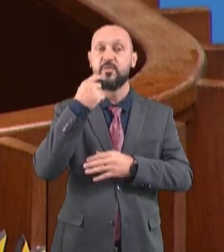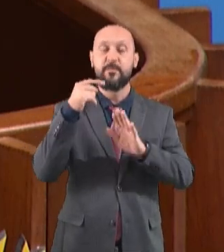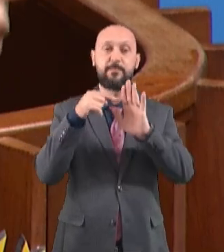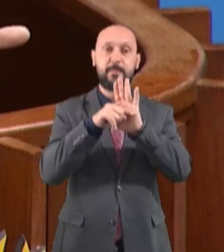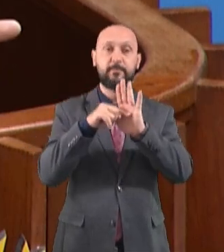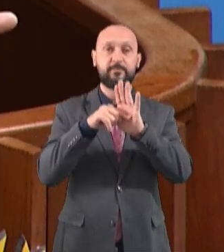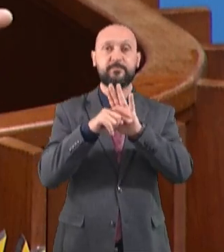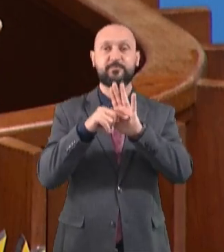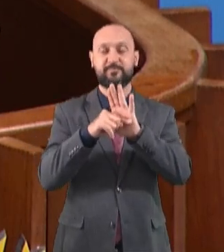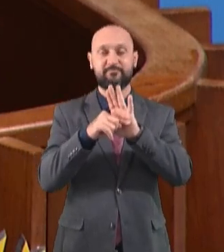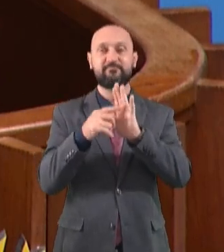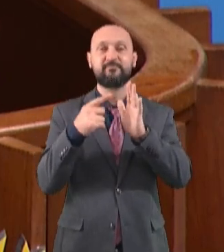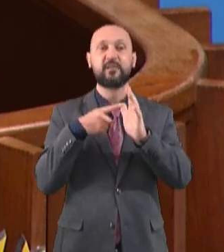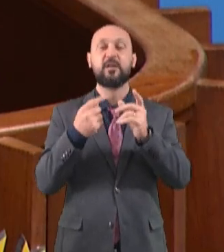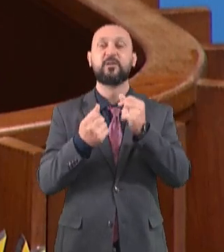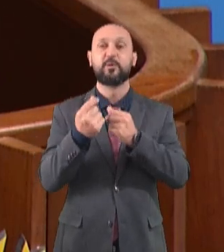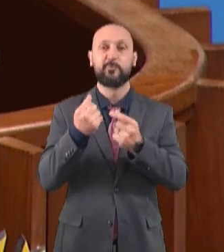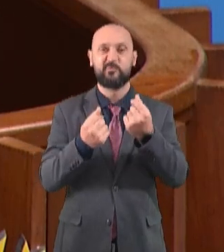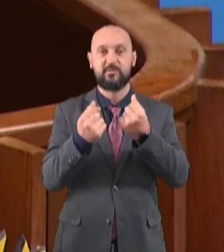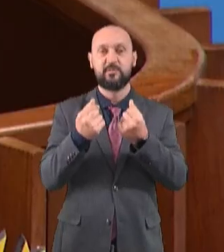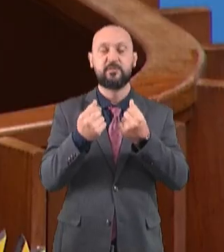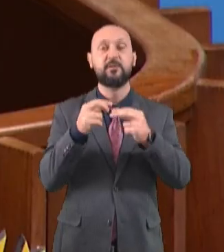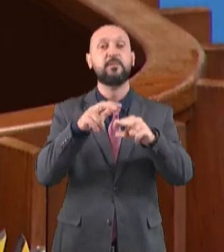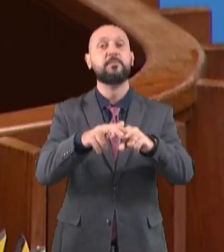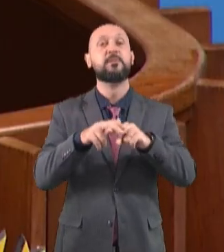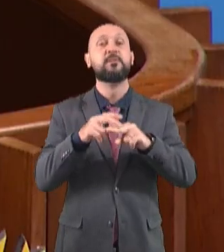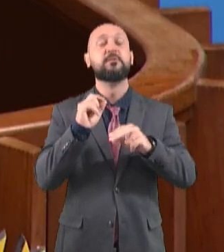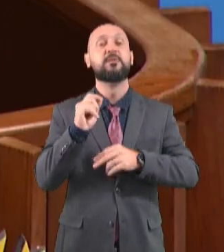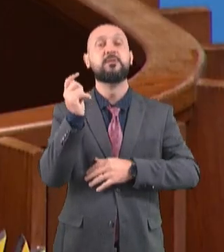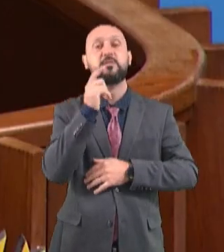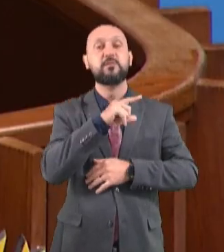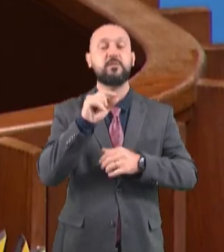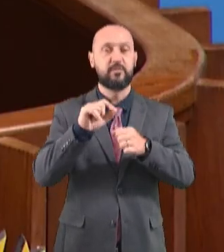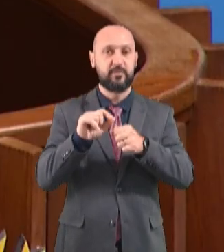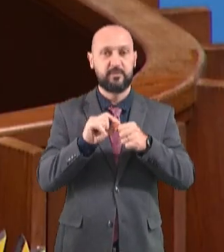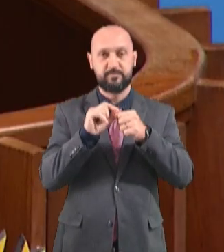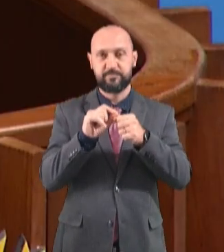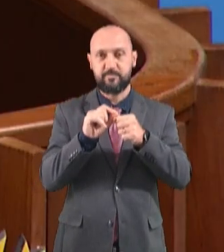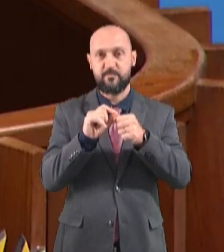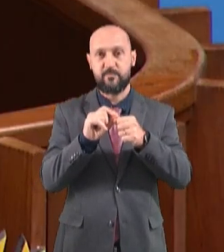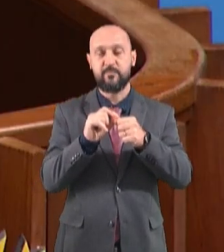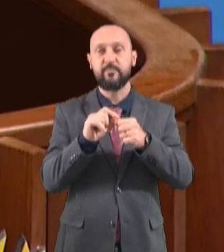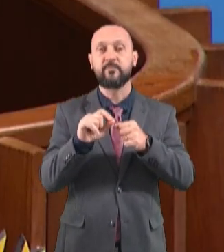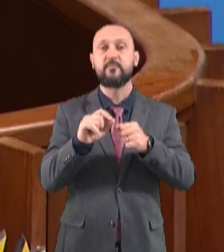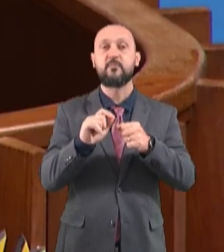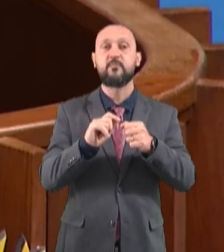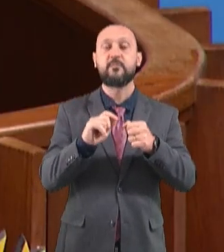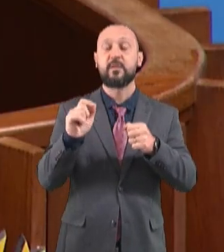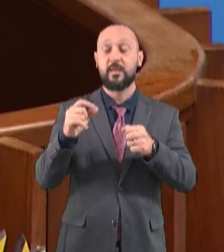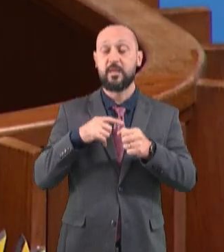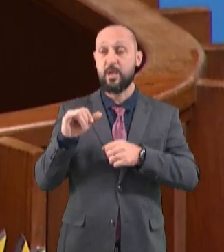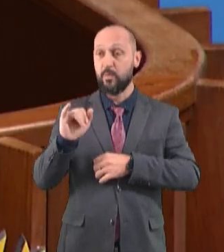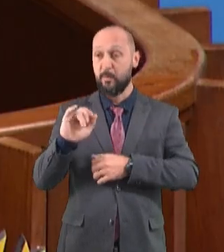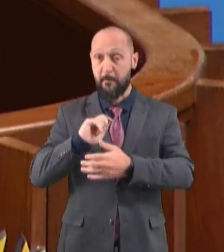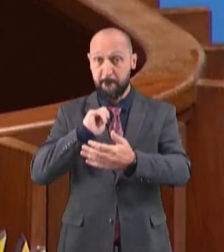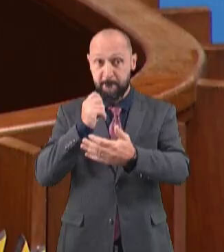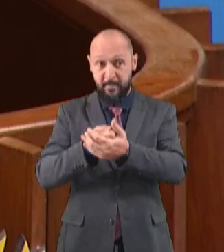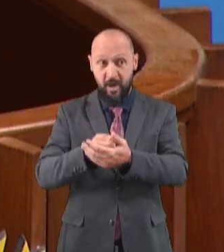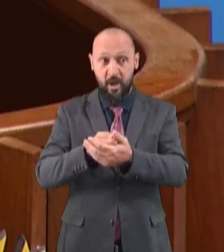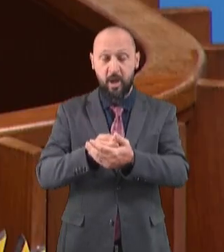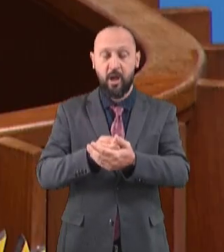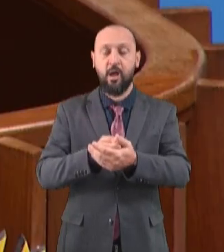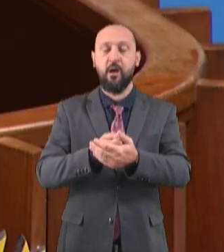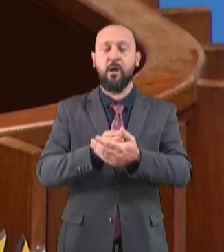da desaceleração da economia, e portanto, para que a gente possa fazer com que o pagador de impostos